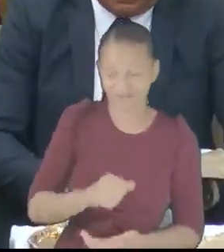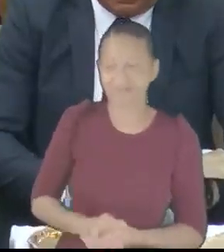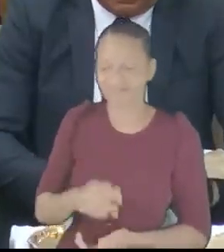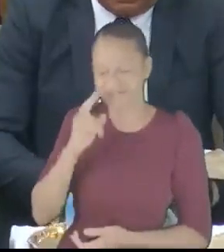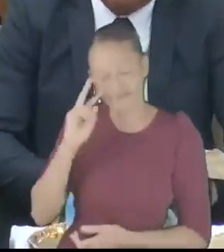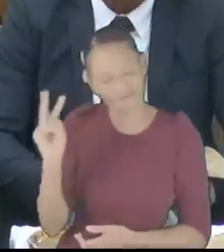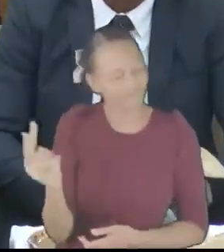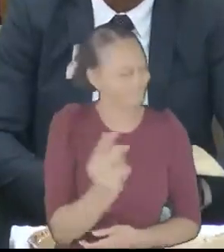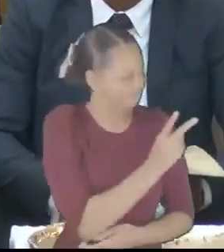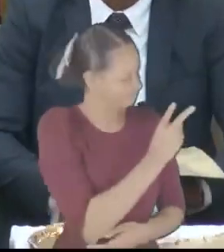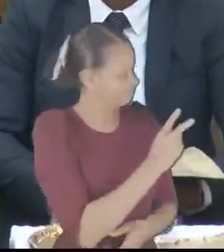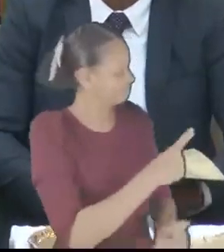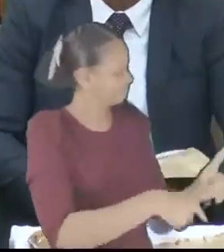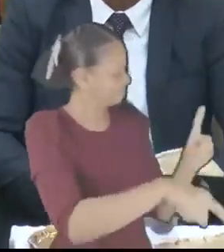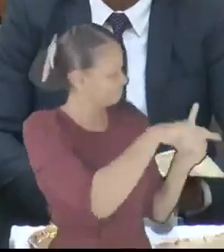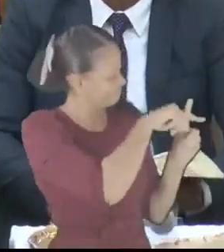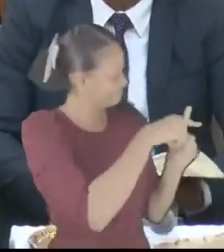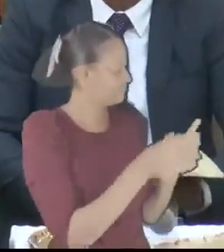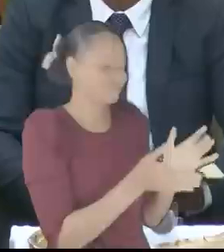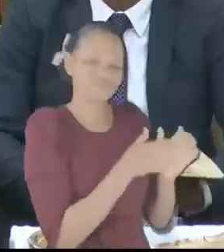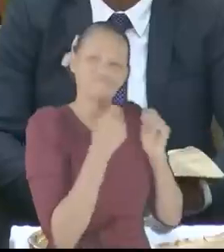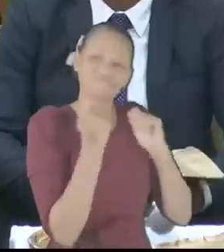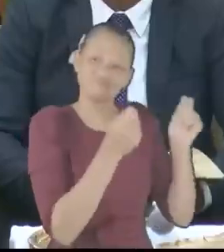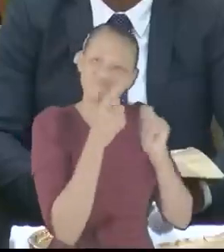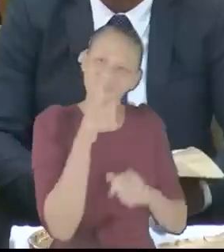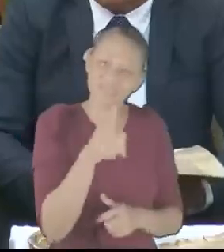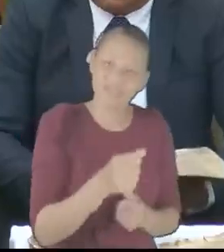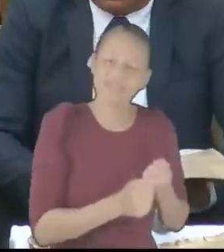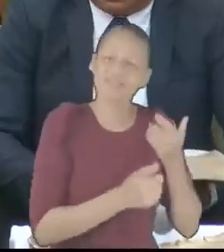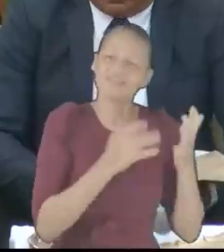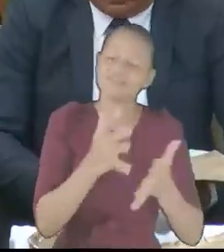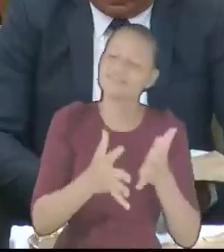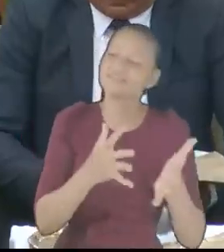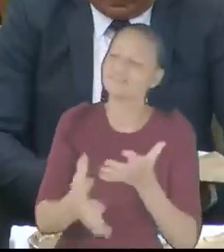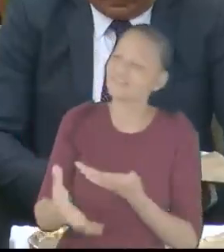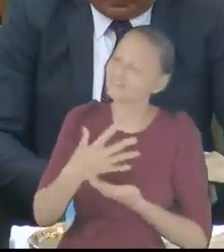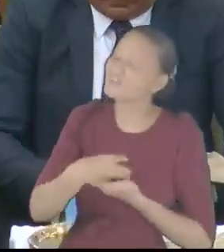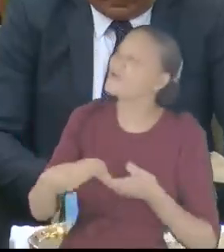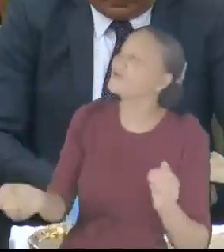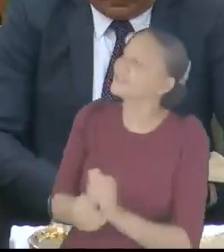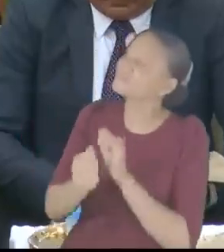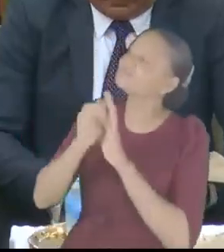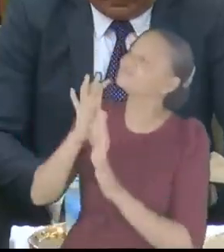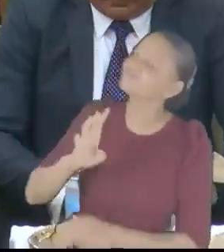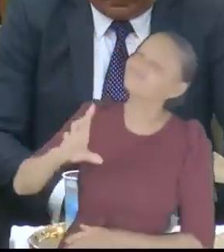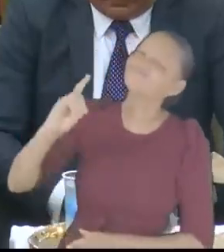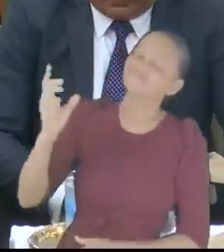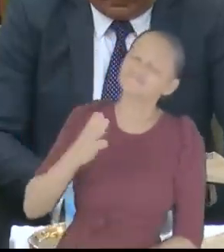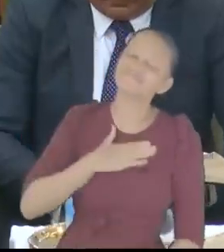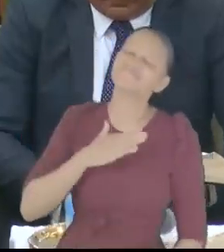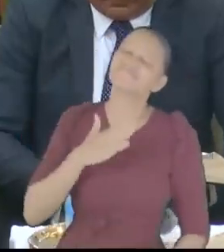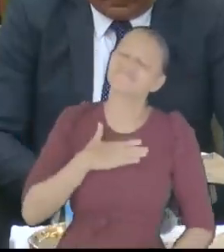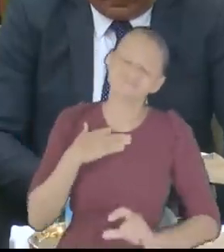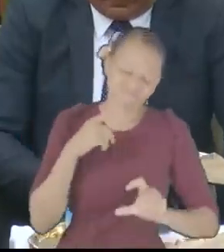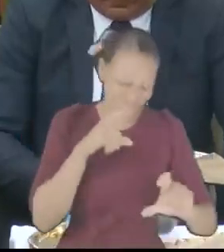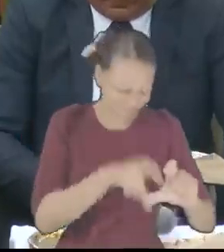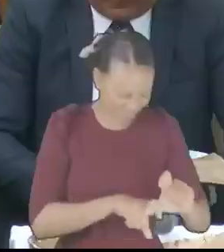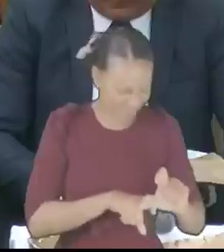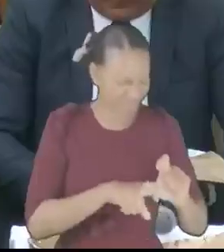para a cruz, aleluia, você diga: glória a Deus, que a minha dívida